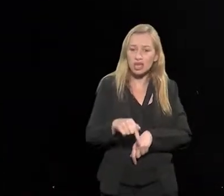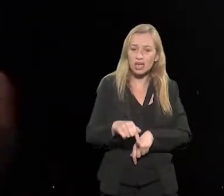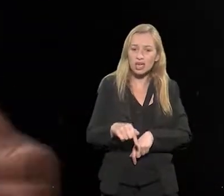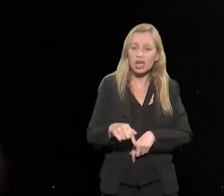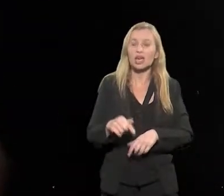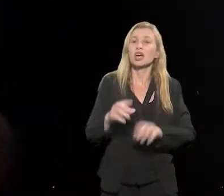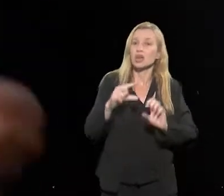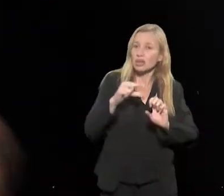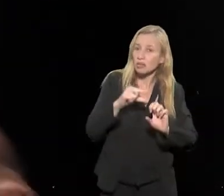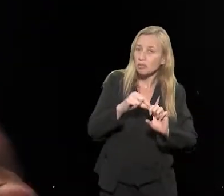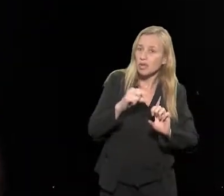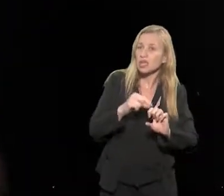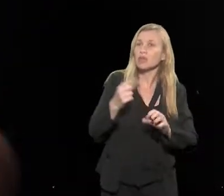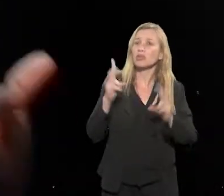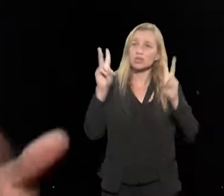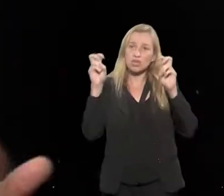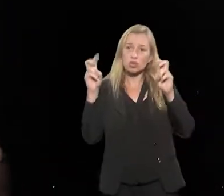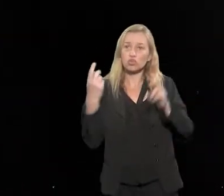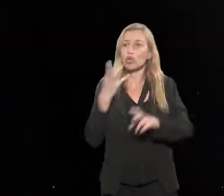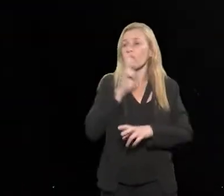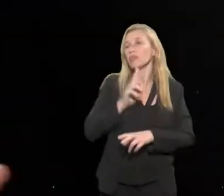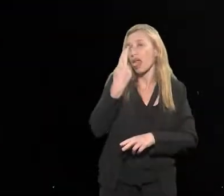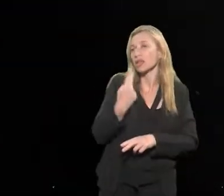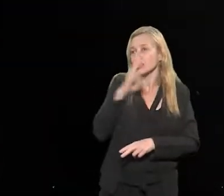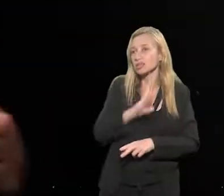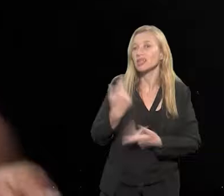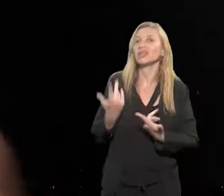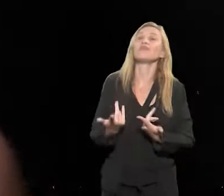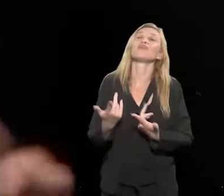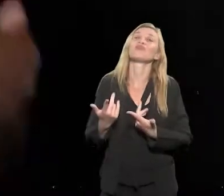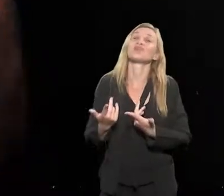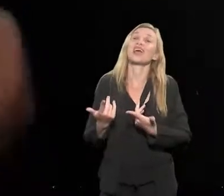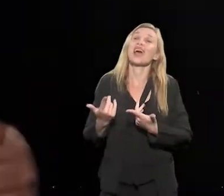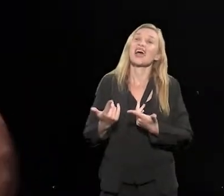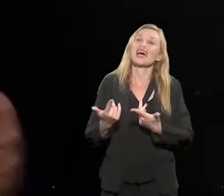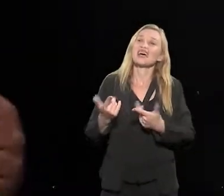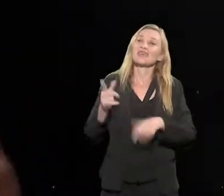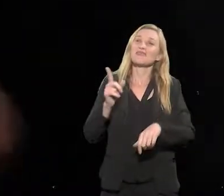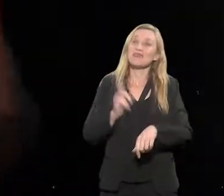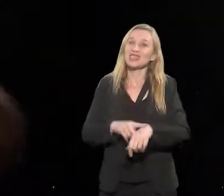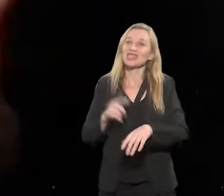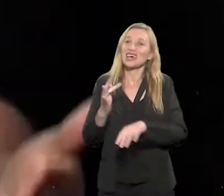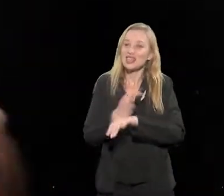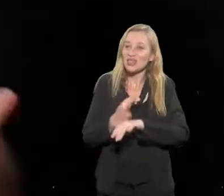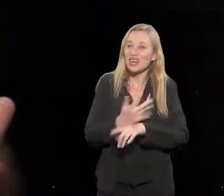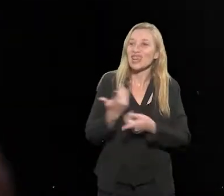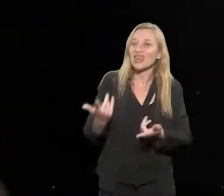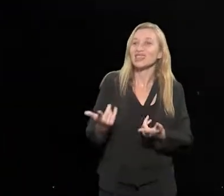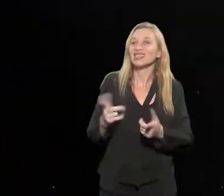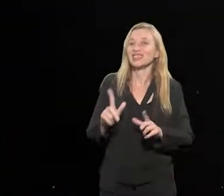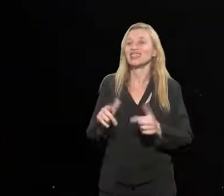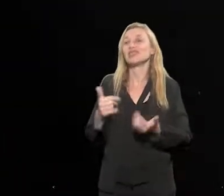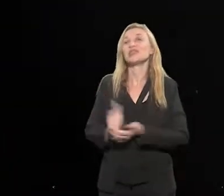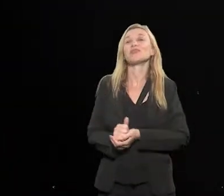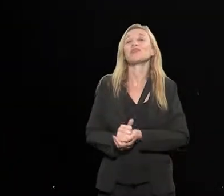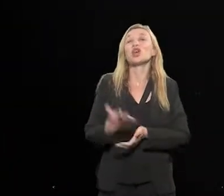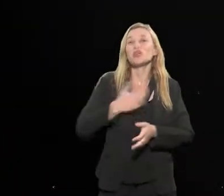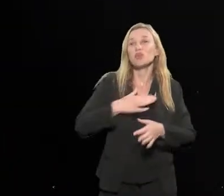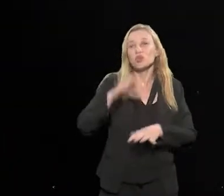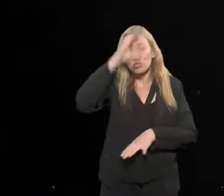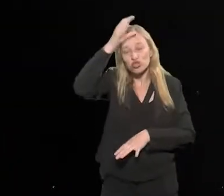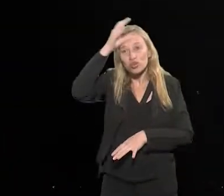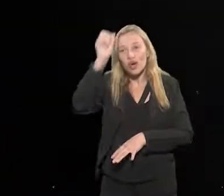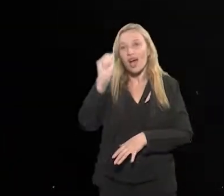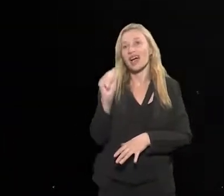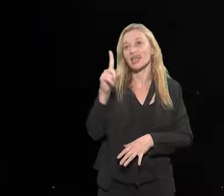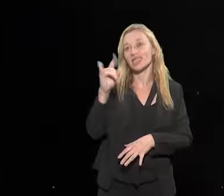acabamos empreendendo com essa questão do picolé, gerando um dinheiro para passar as férias e ao mesmo tempo esse ativo. E